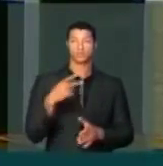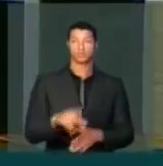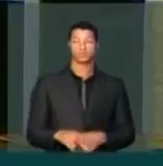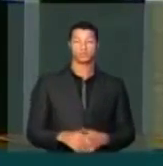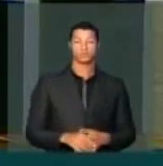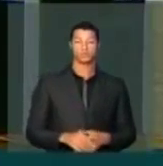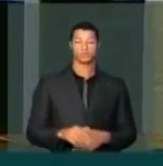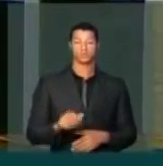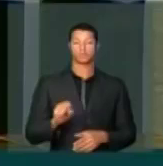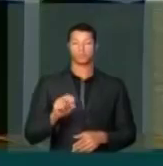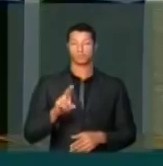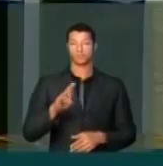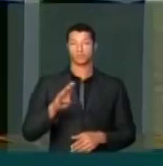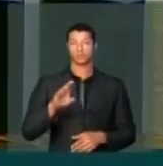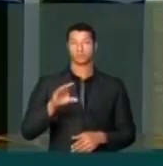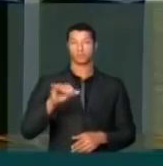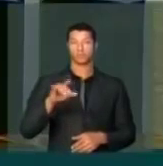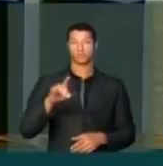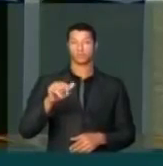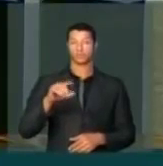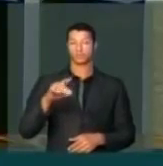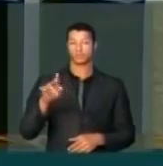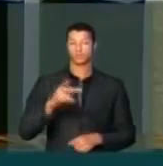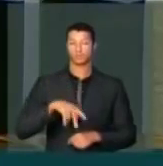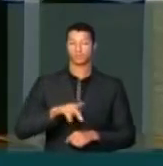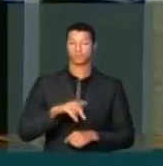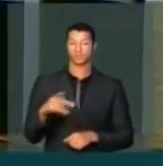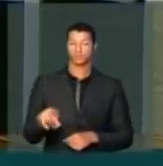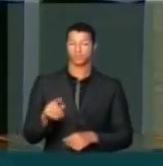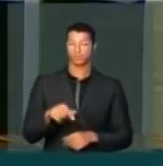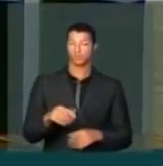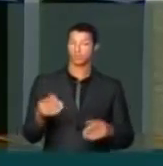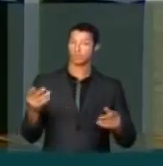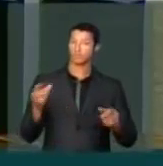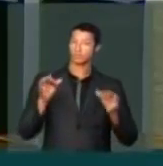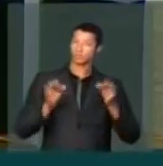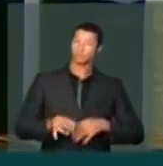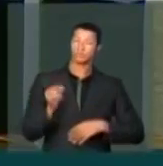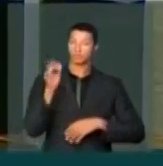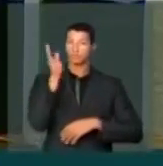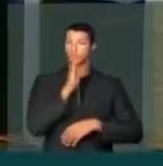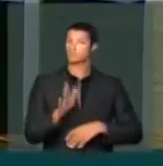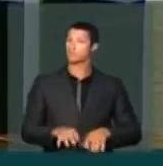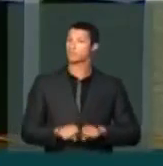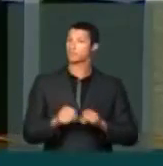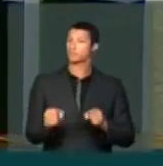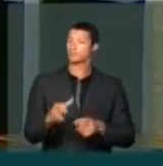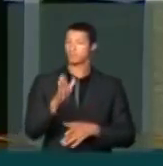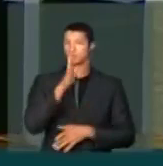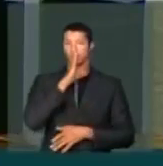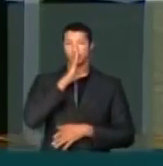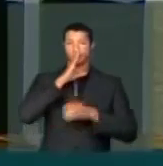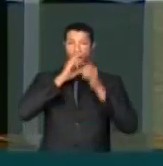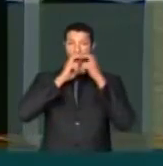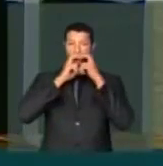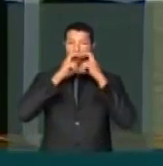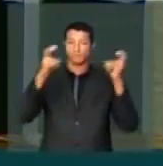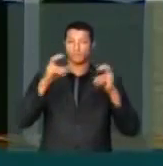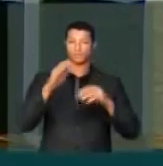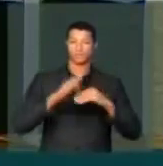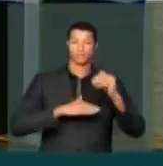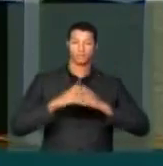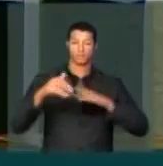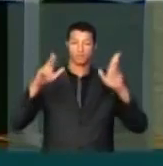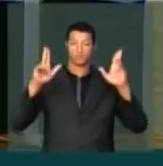ou subcidadãos em seus países. É imprescindível que o Brasil quebre o seu silêncio em relação a esse